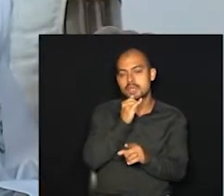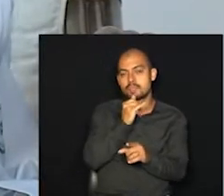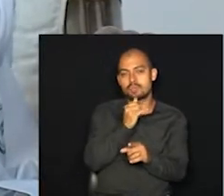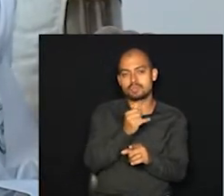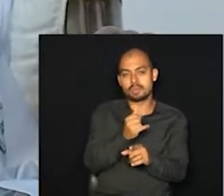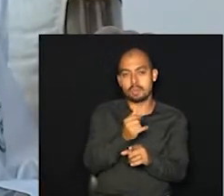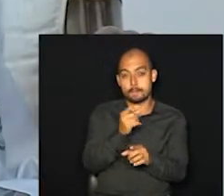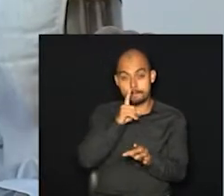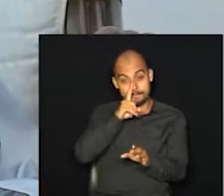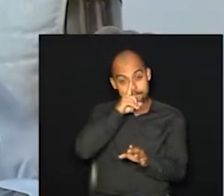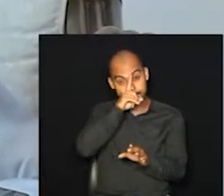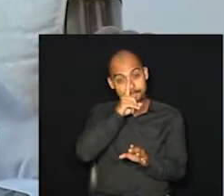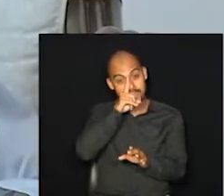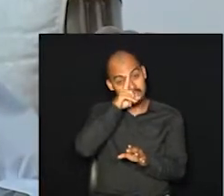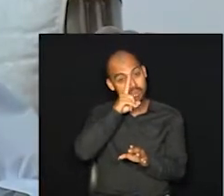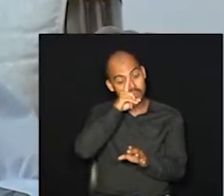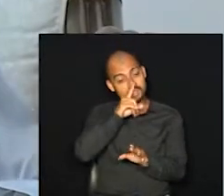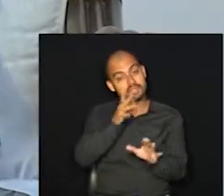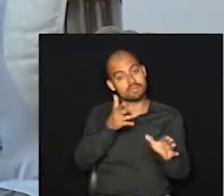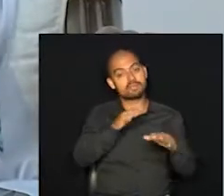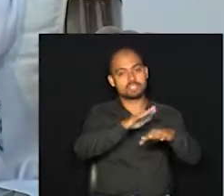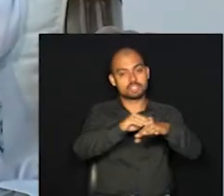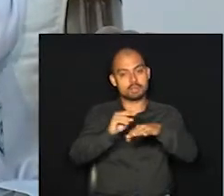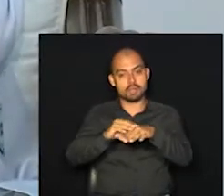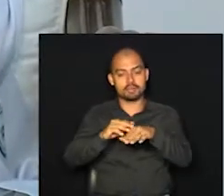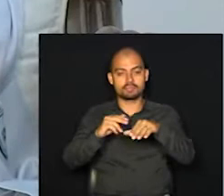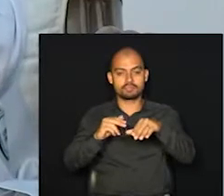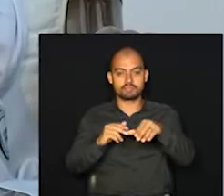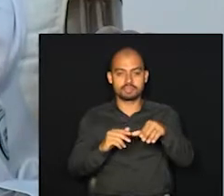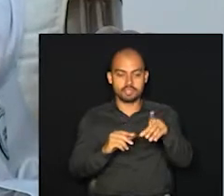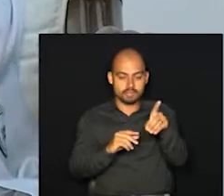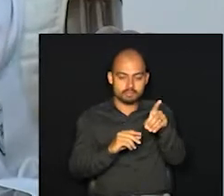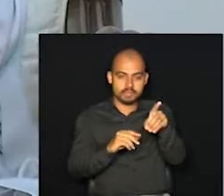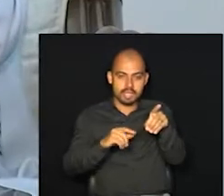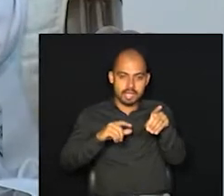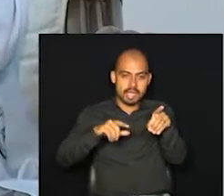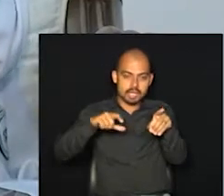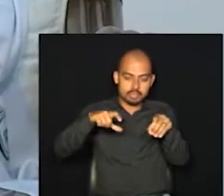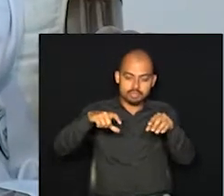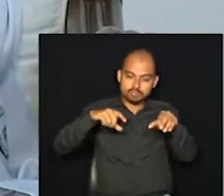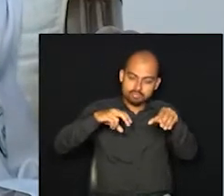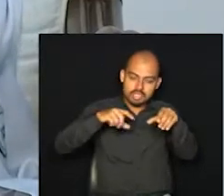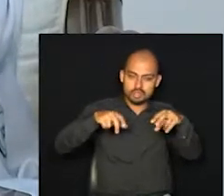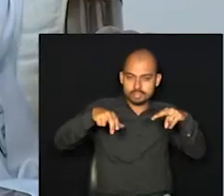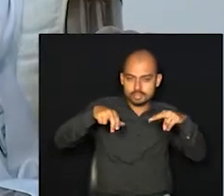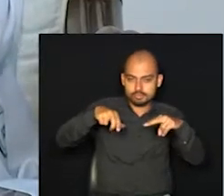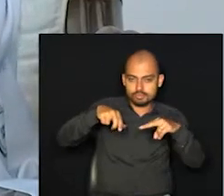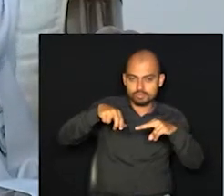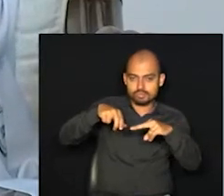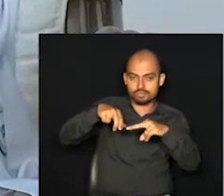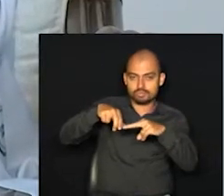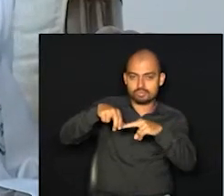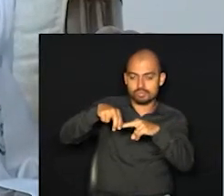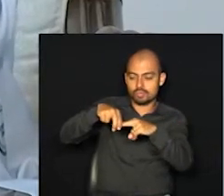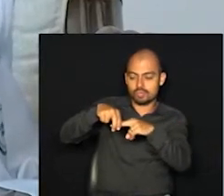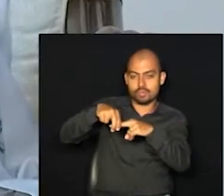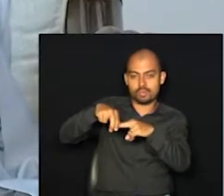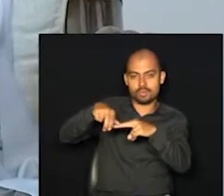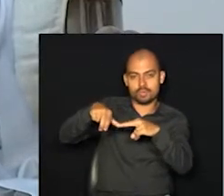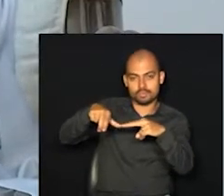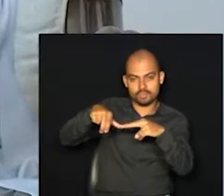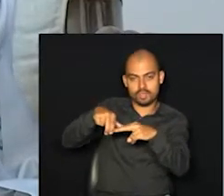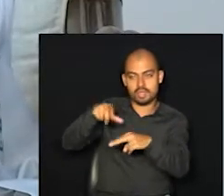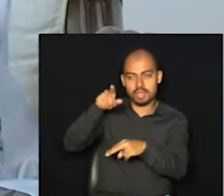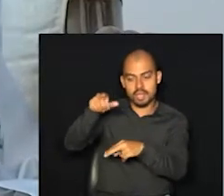muito perigosa, eles vão, então, para uma ressonância magnética, que será realizada no Centro Médico Campinas, na